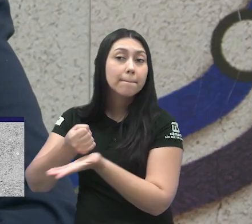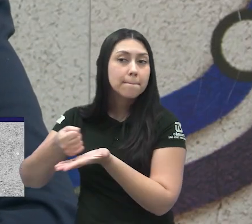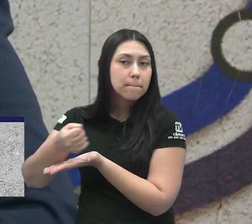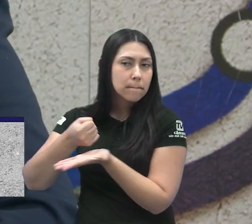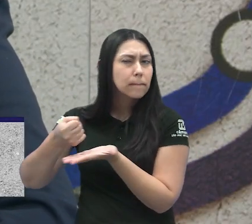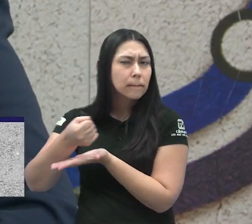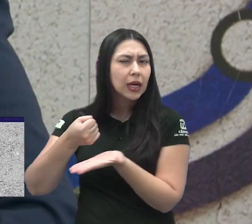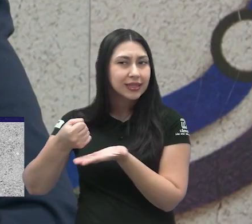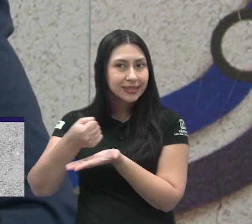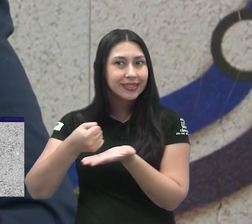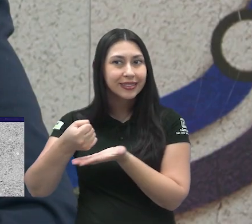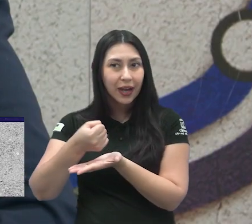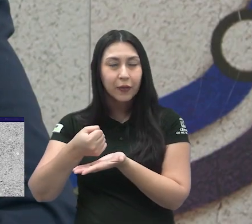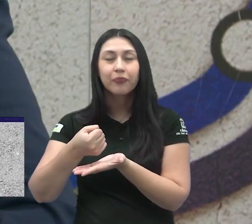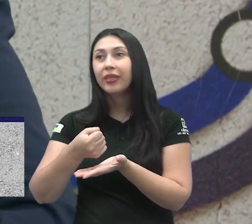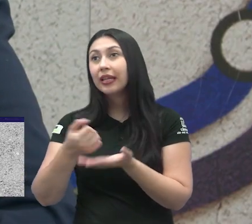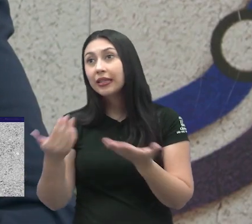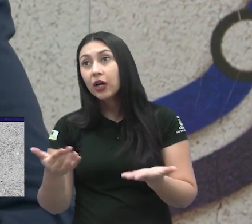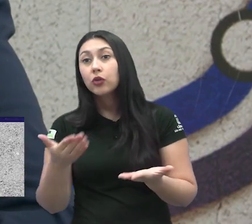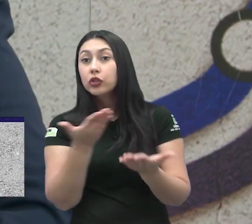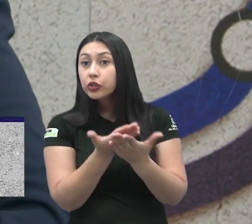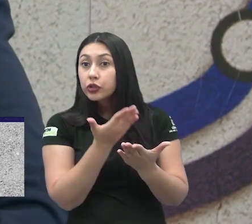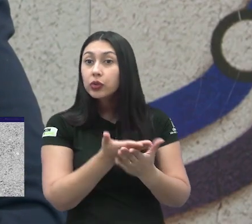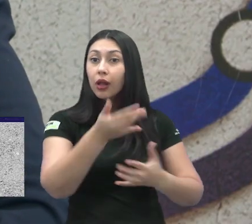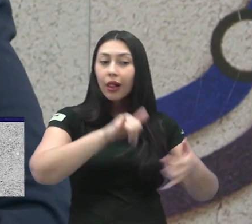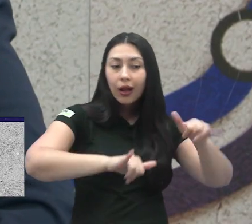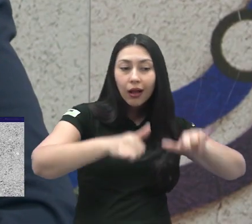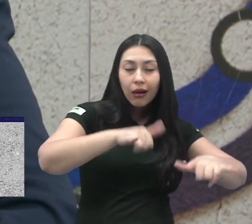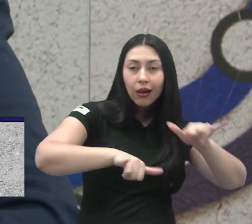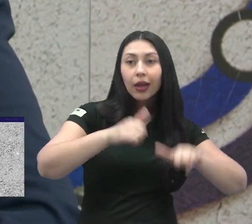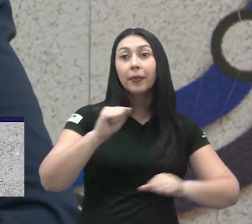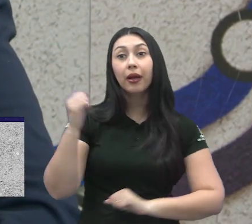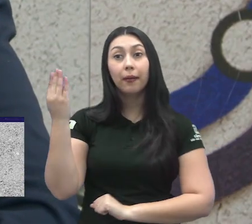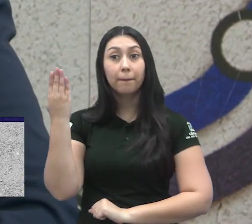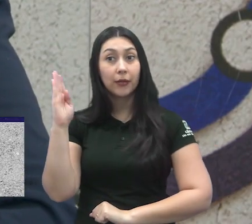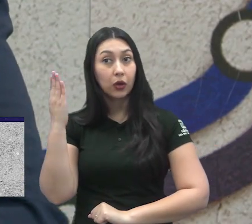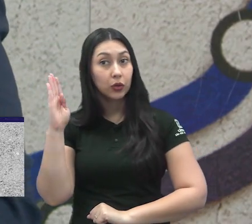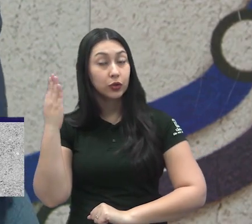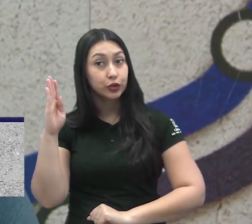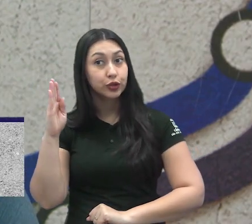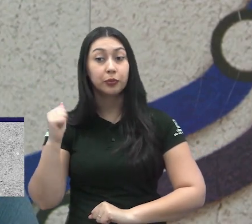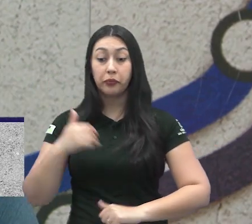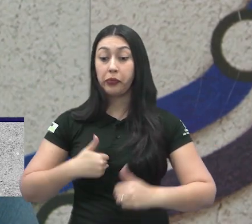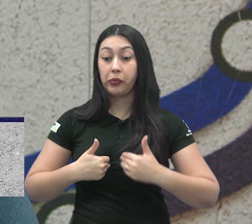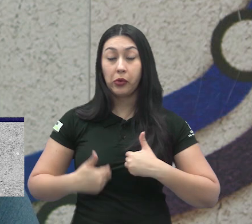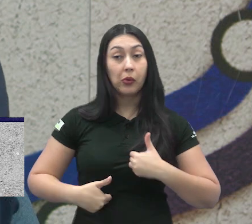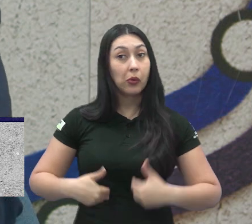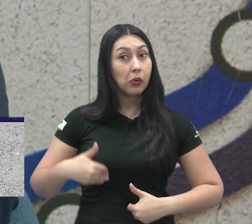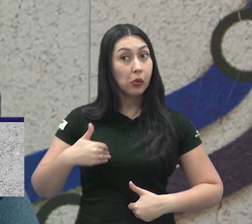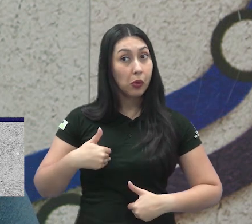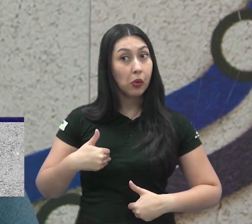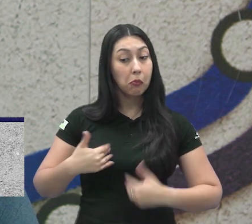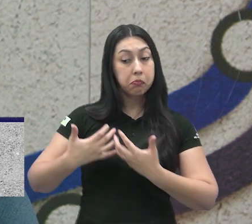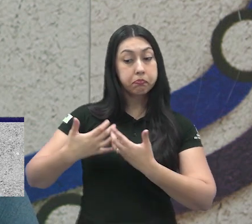básicas, mas tem bastante química, biologia, fisiologia,